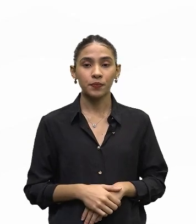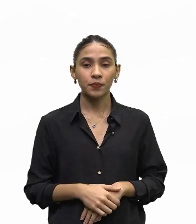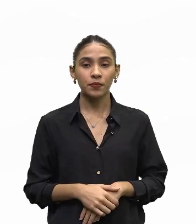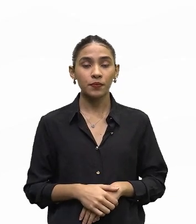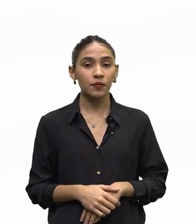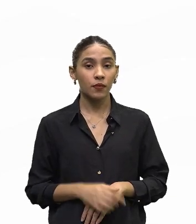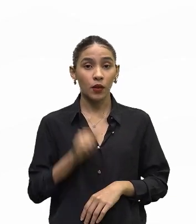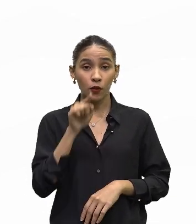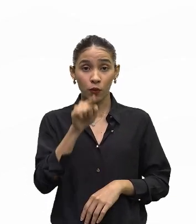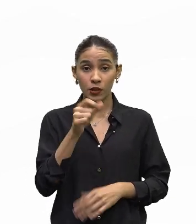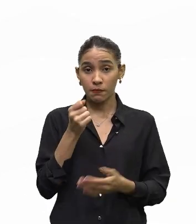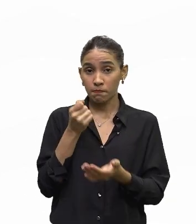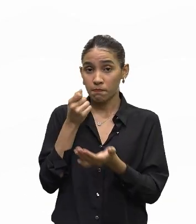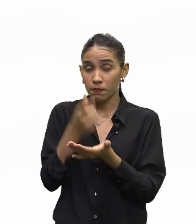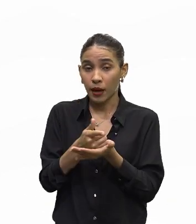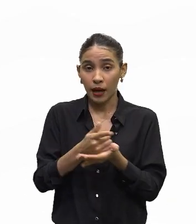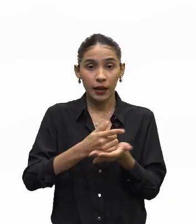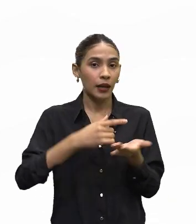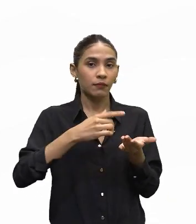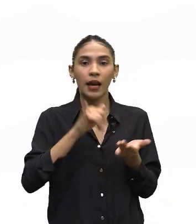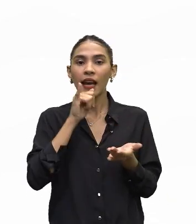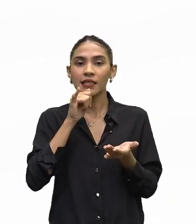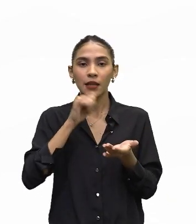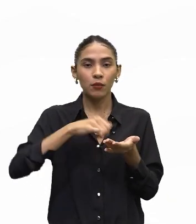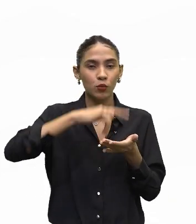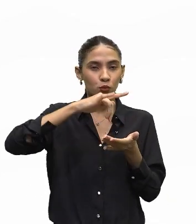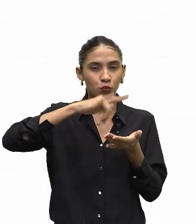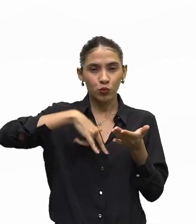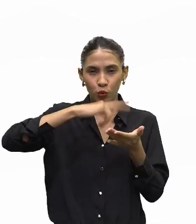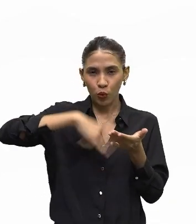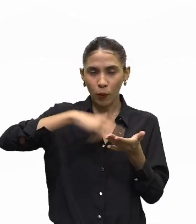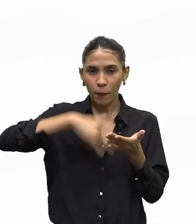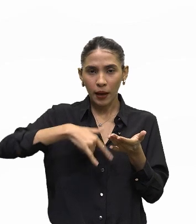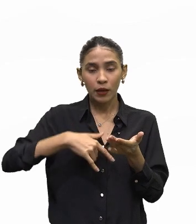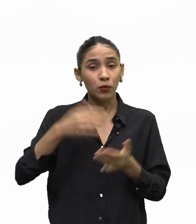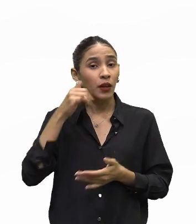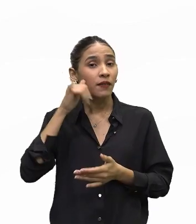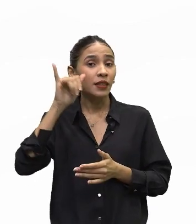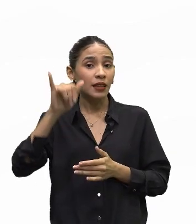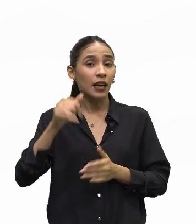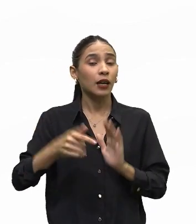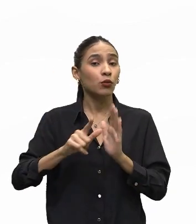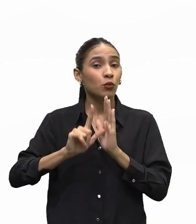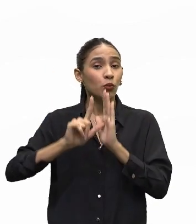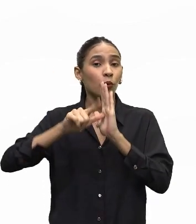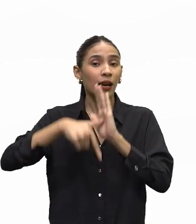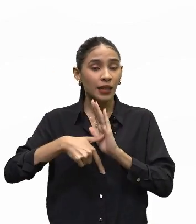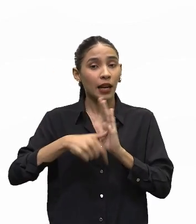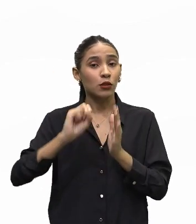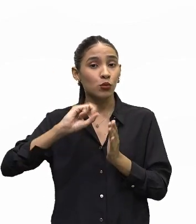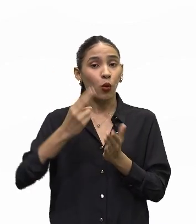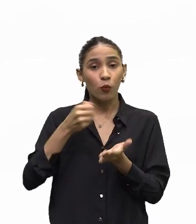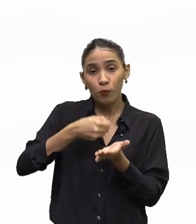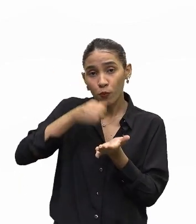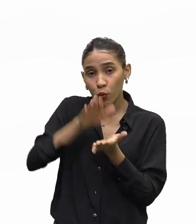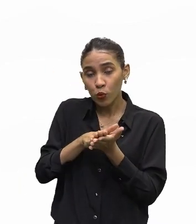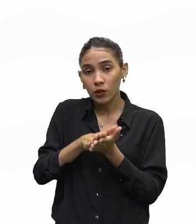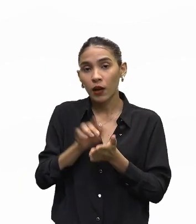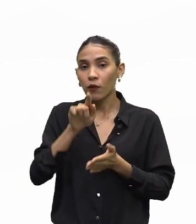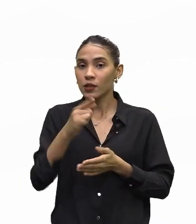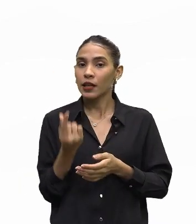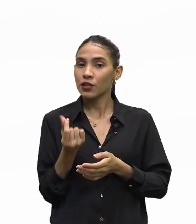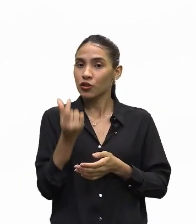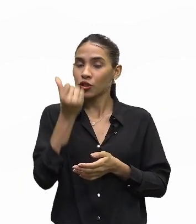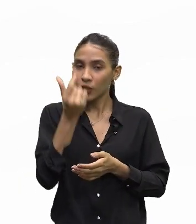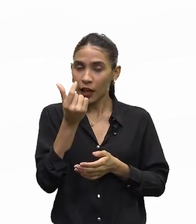Quando você paga uma conta em dia, evitando a cobrança de uma multa por atraso, você está potencializando o seu dinheiro, porque